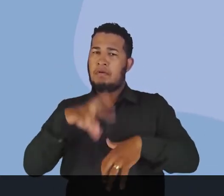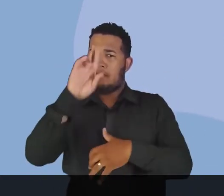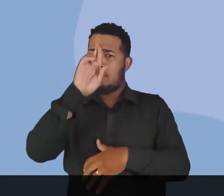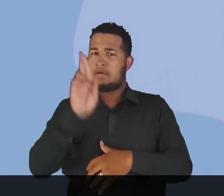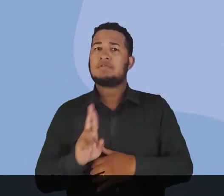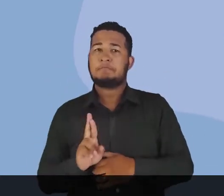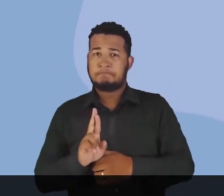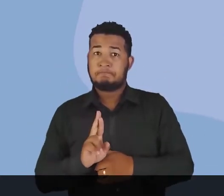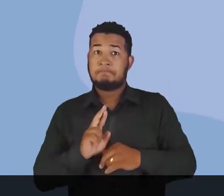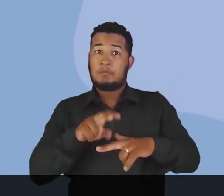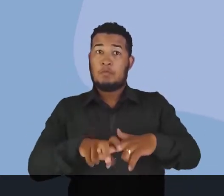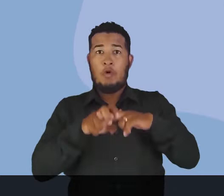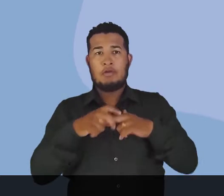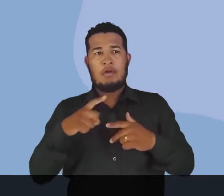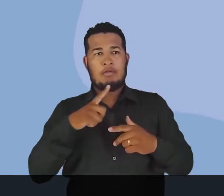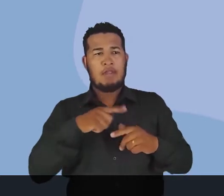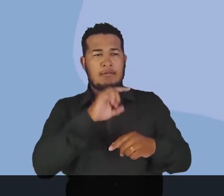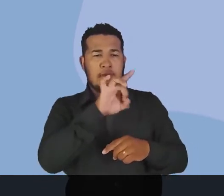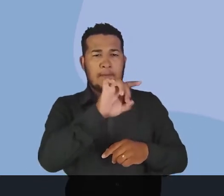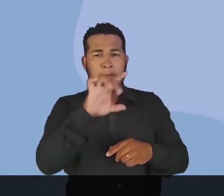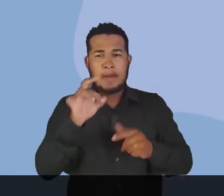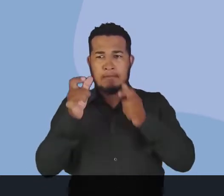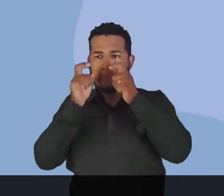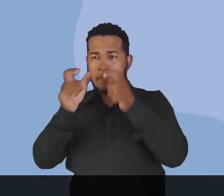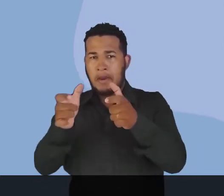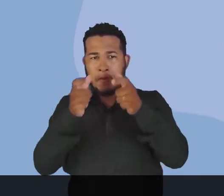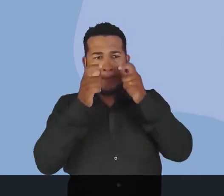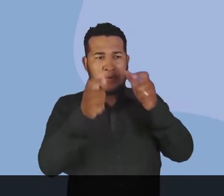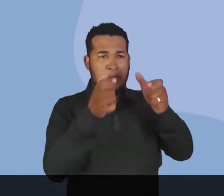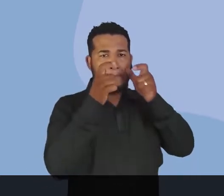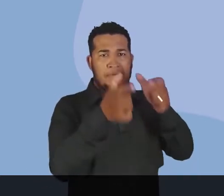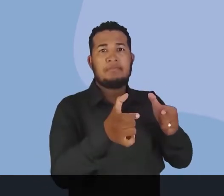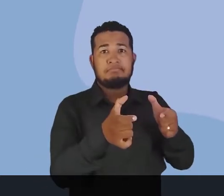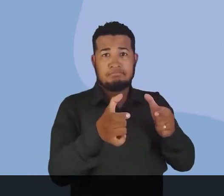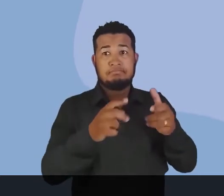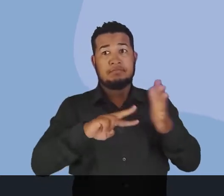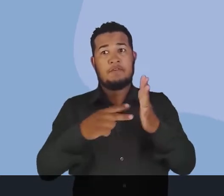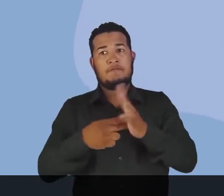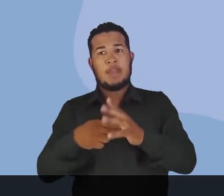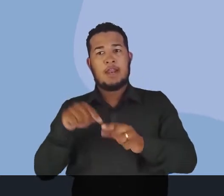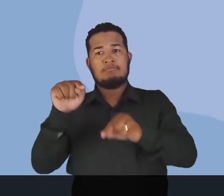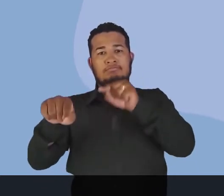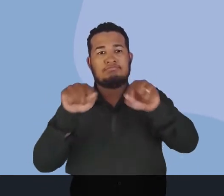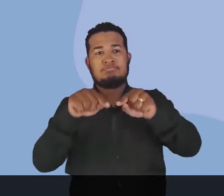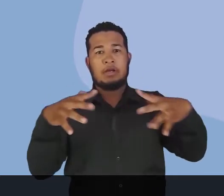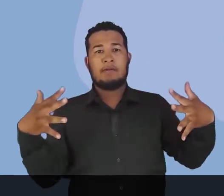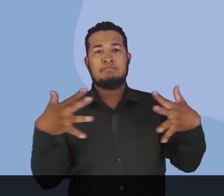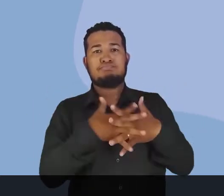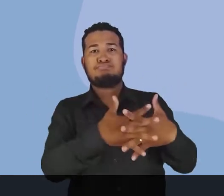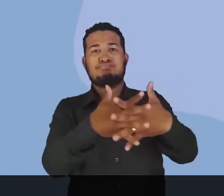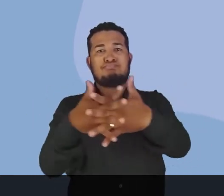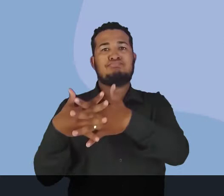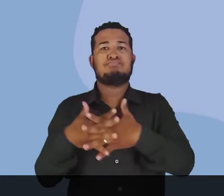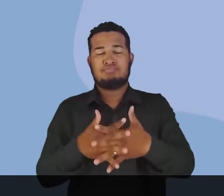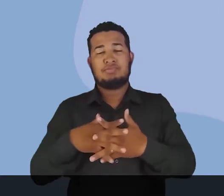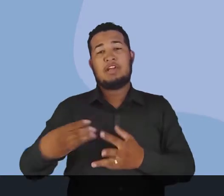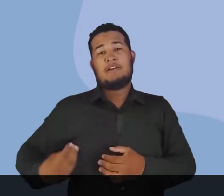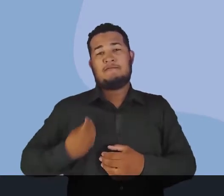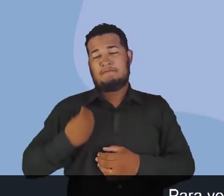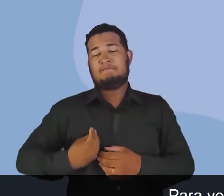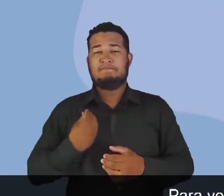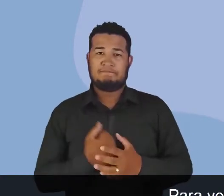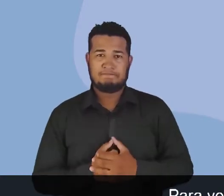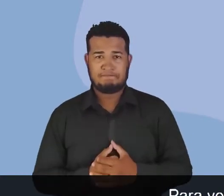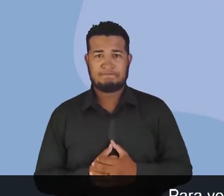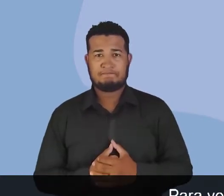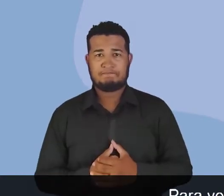acordo com o interesse individual, eles acabam atrapalhando a vida de todo mundo.